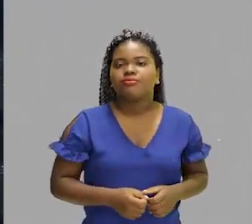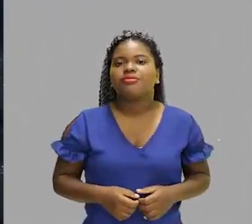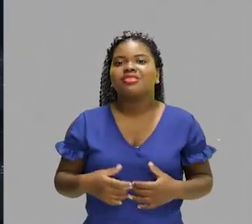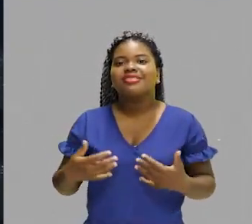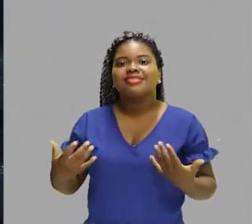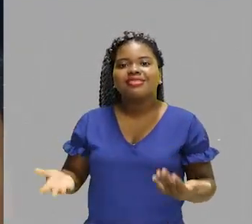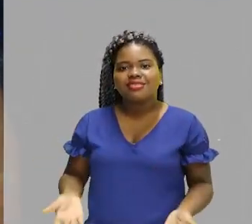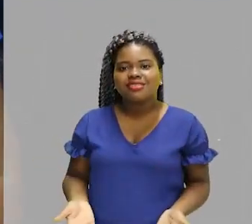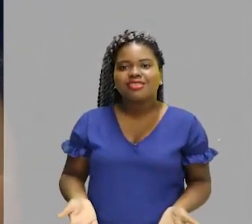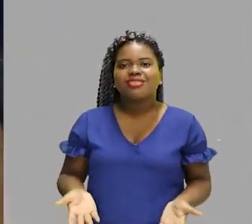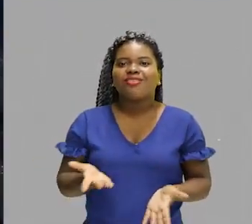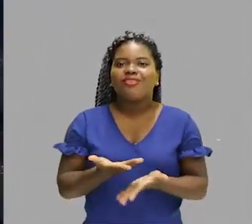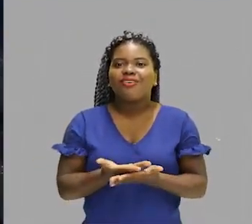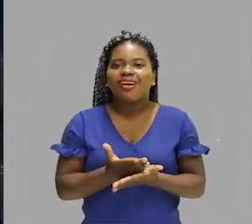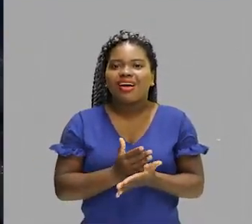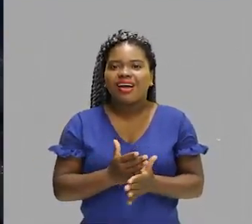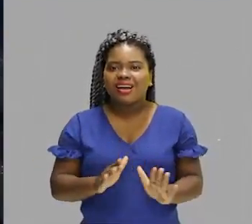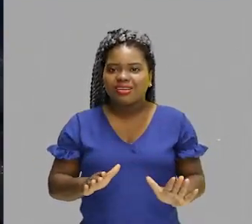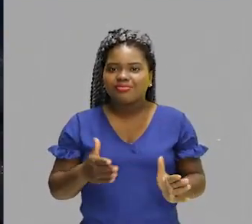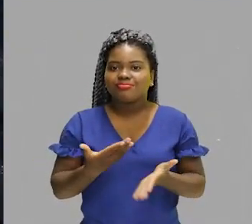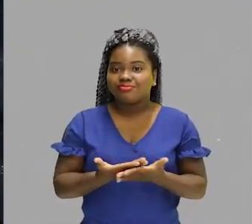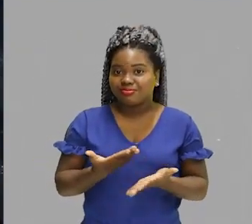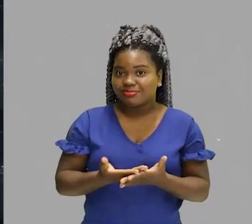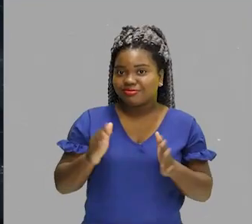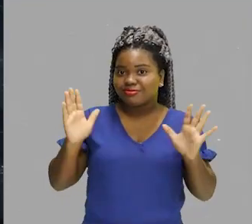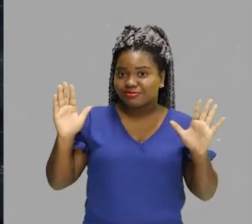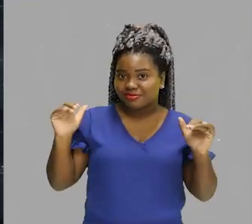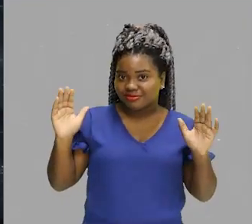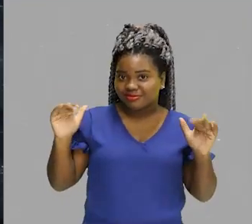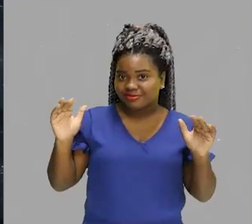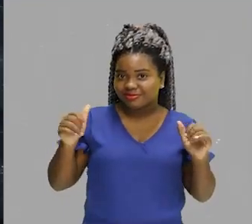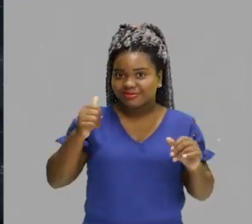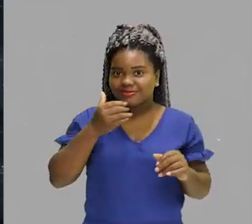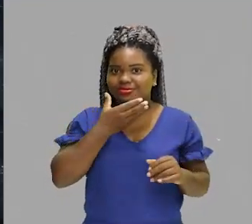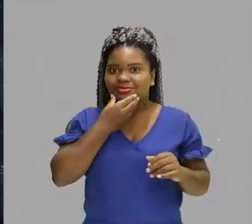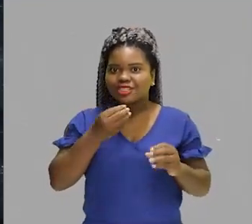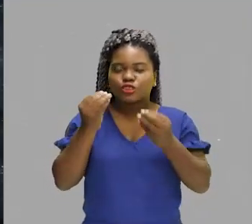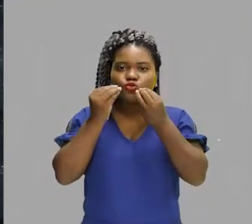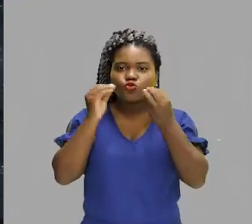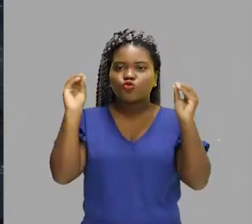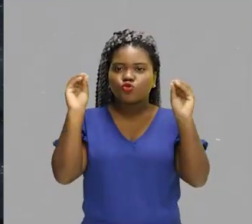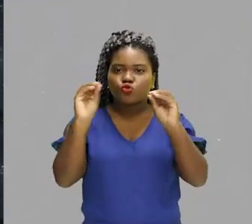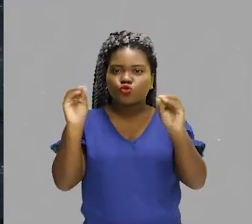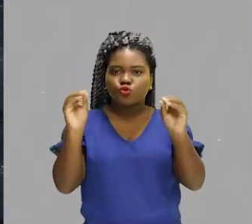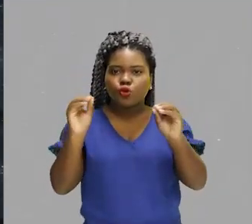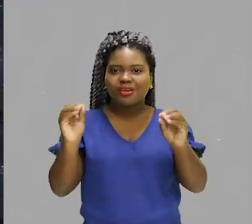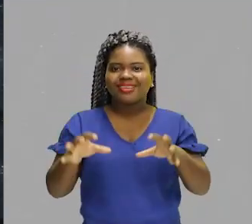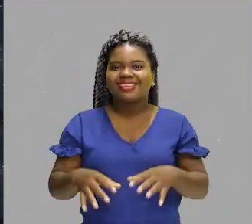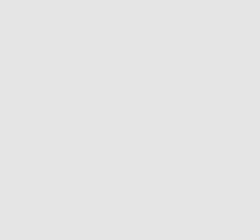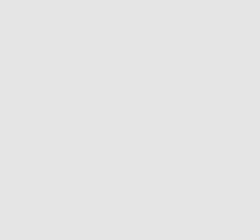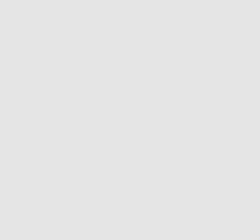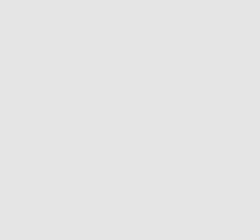Bem, gente, por hoje é só. Hasta la vista, chicos. Beijos.